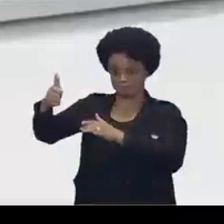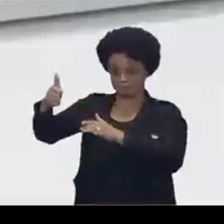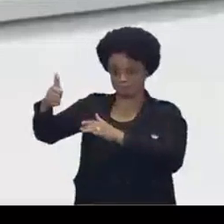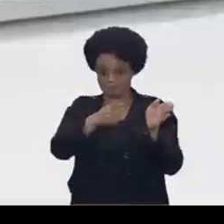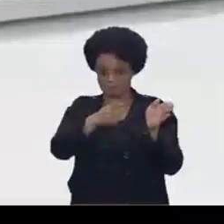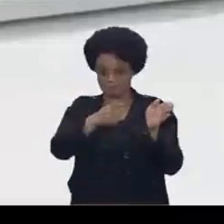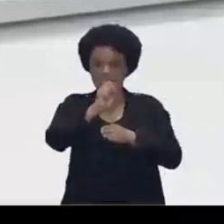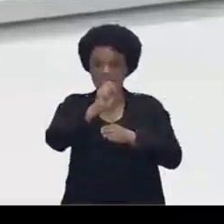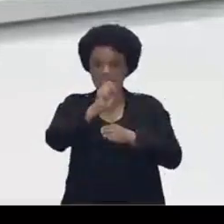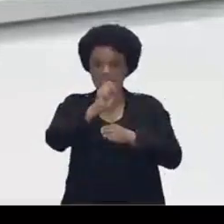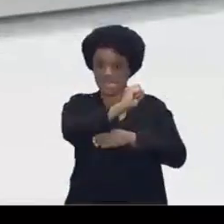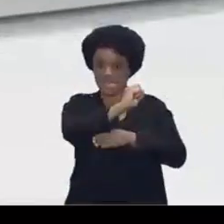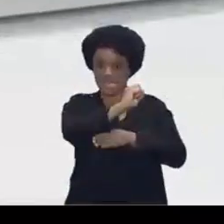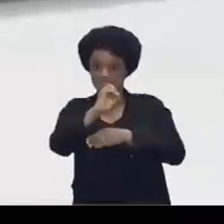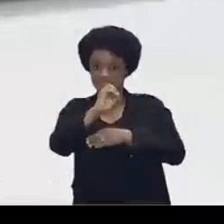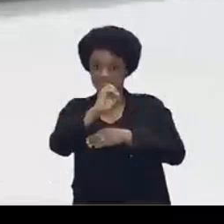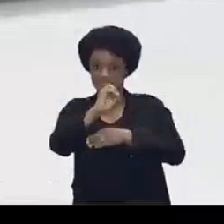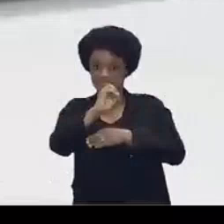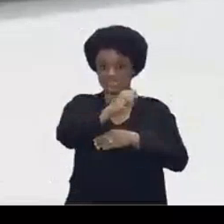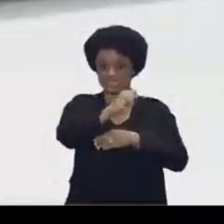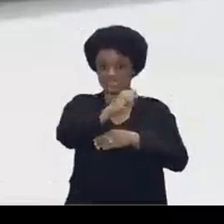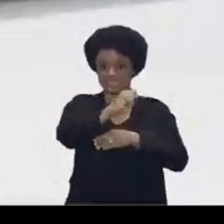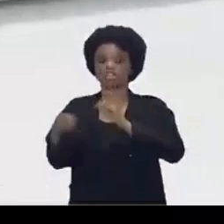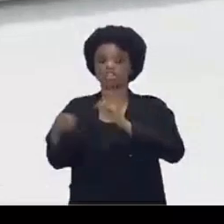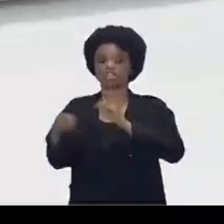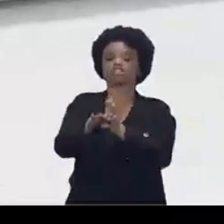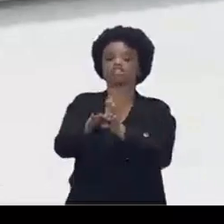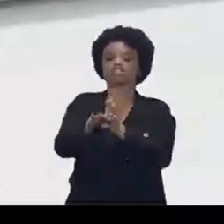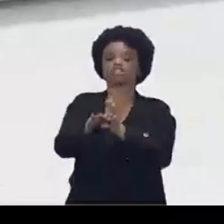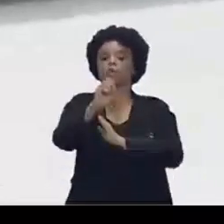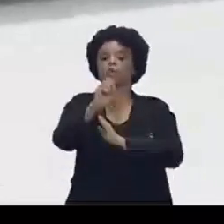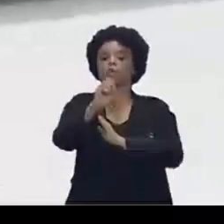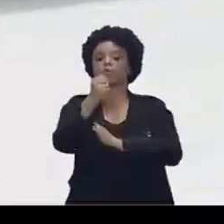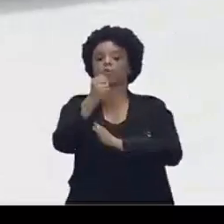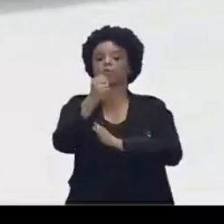primeiro trecho aqui, eu cheguei em 85